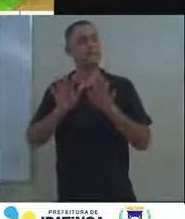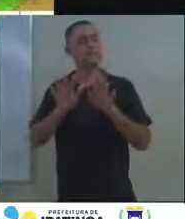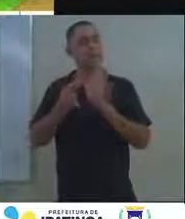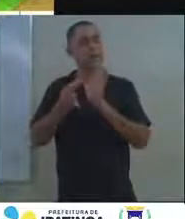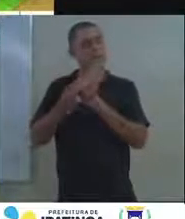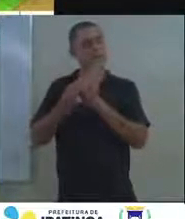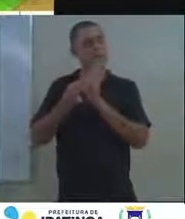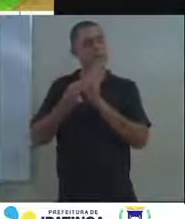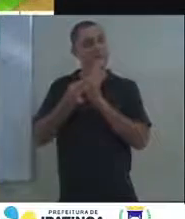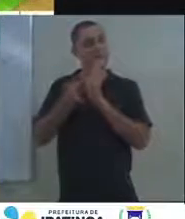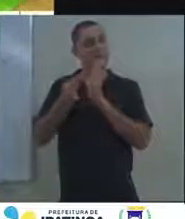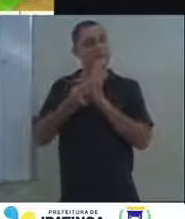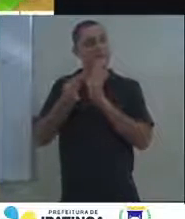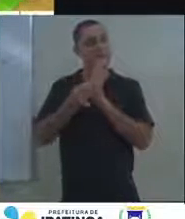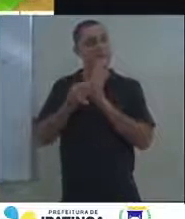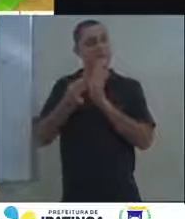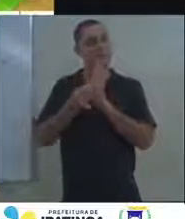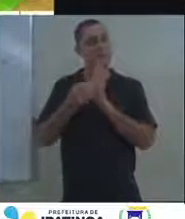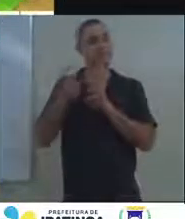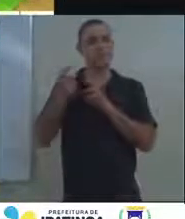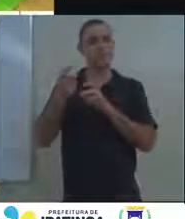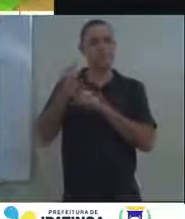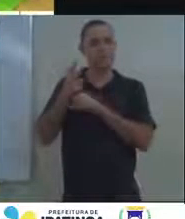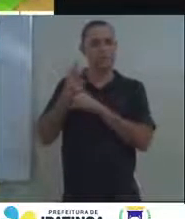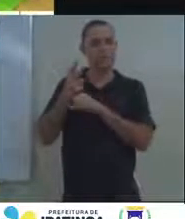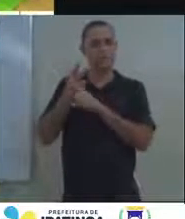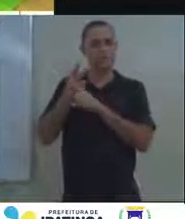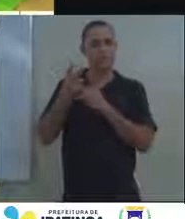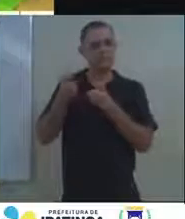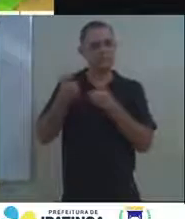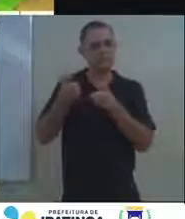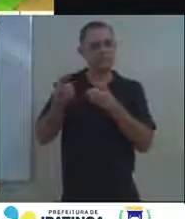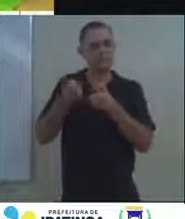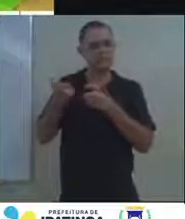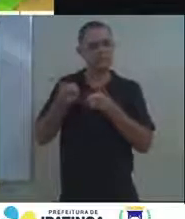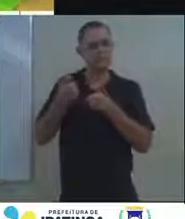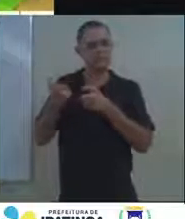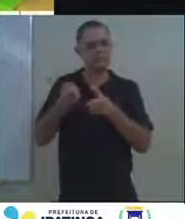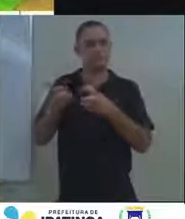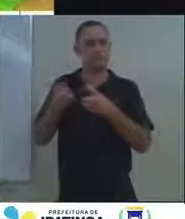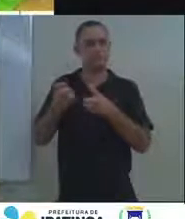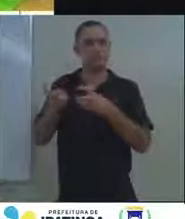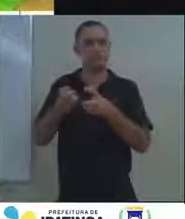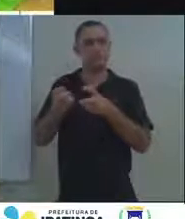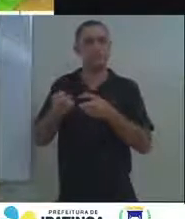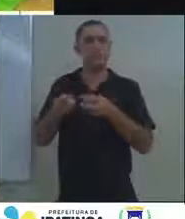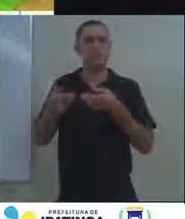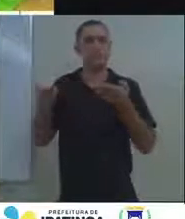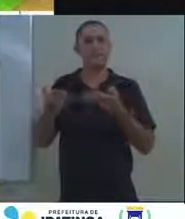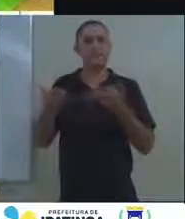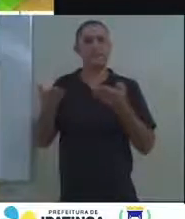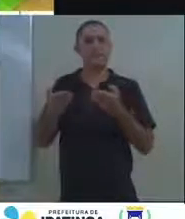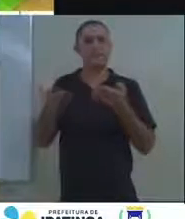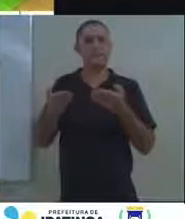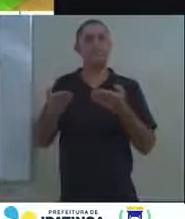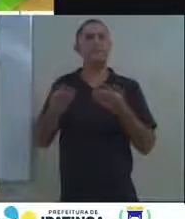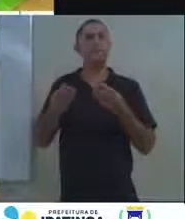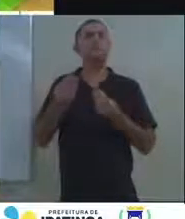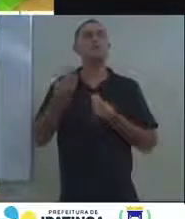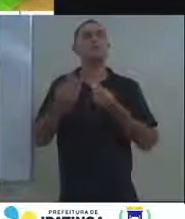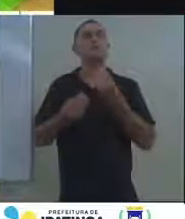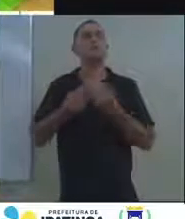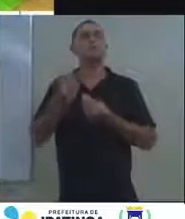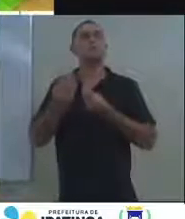vou passar um outro videozinho, tá, gente? Vocês me dão licença que eu vou também cortar minha voz e ao final eu comento um